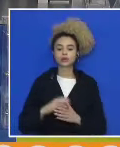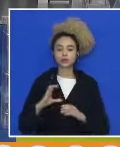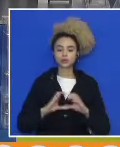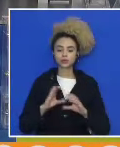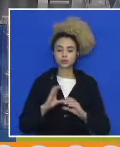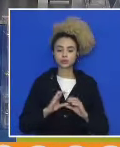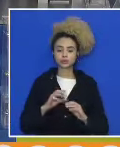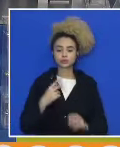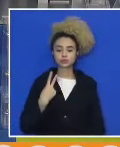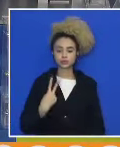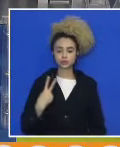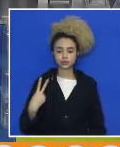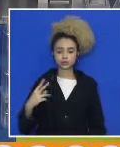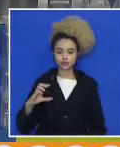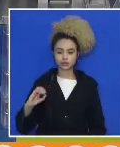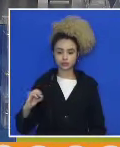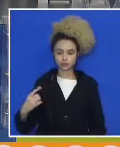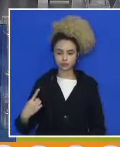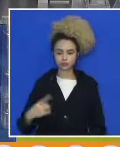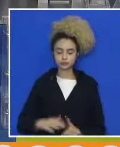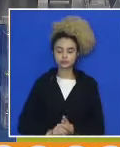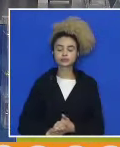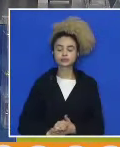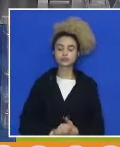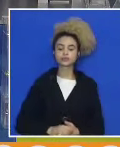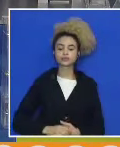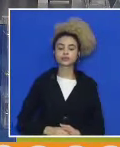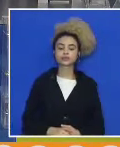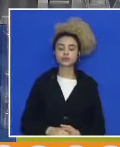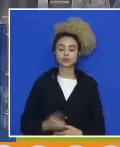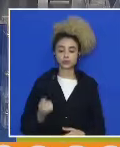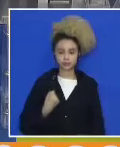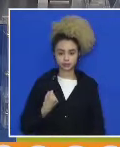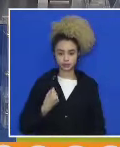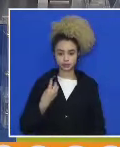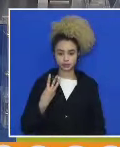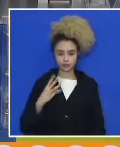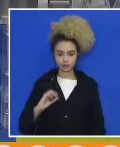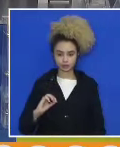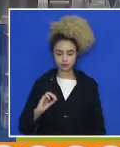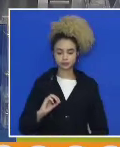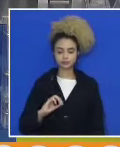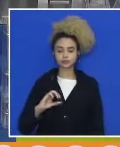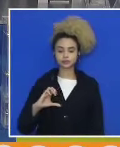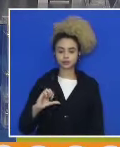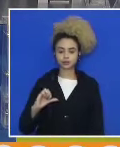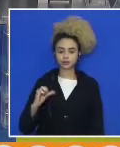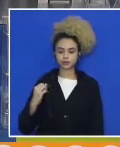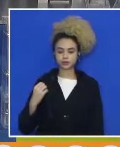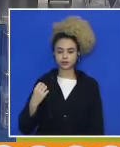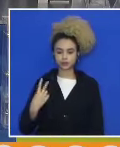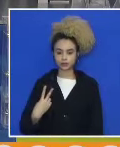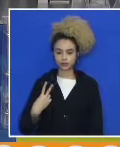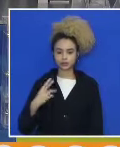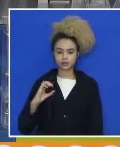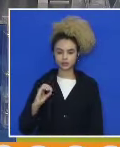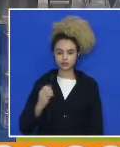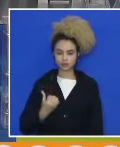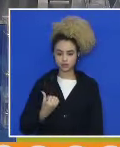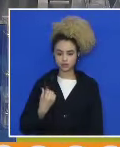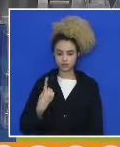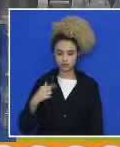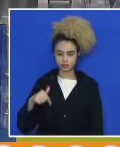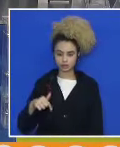Lotomania. Atenção. As dezenas sorteadas foram 30, 92, 06,